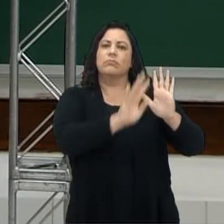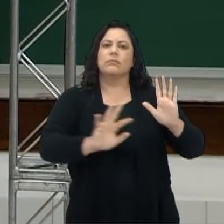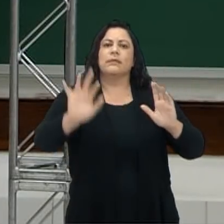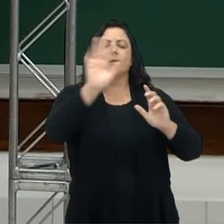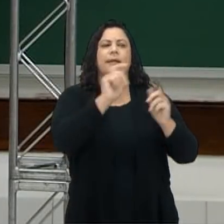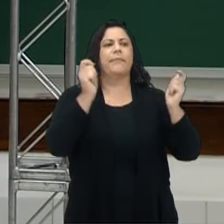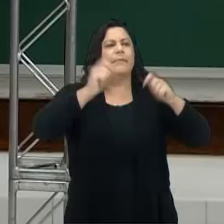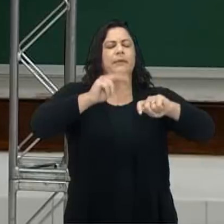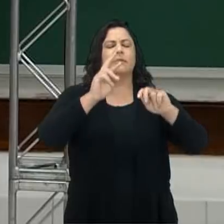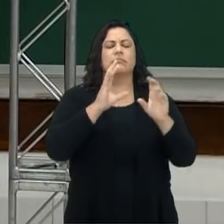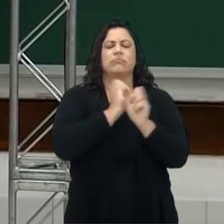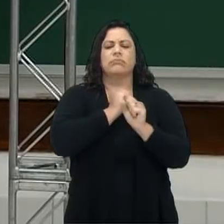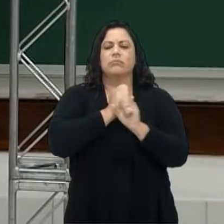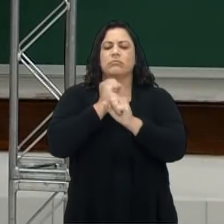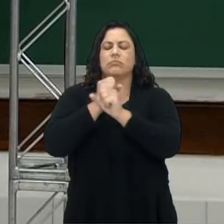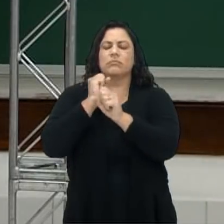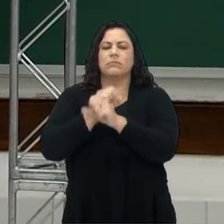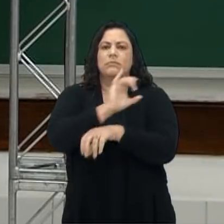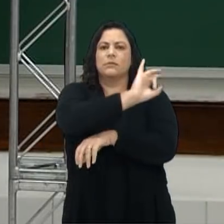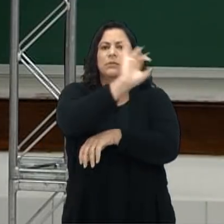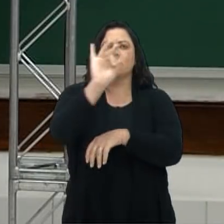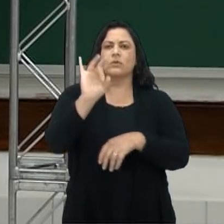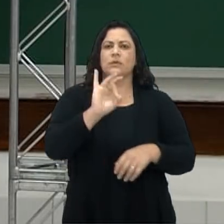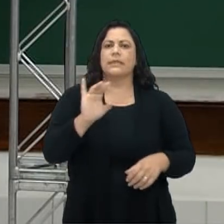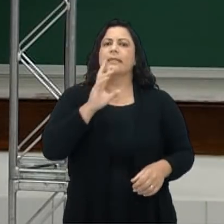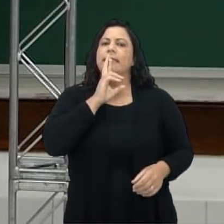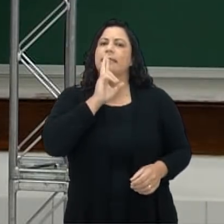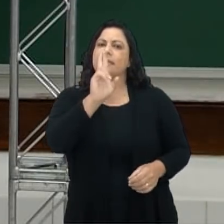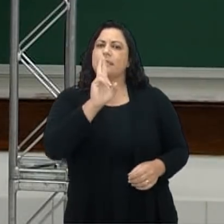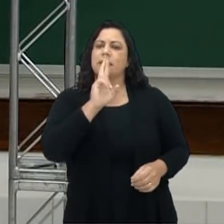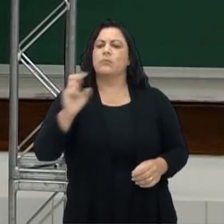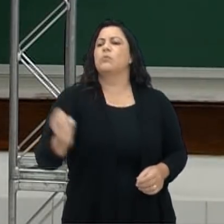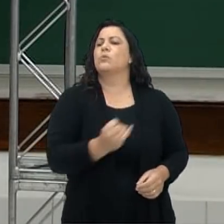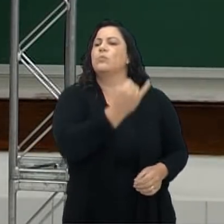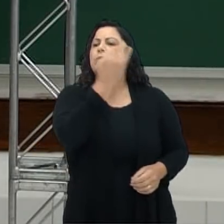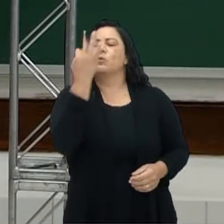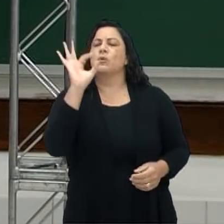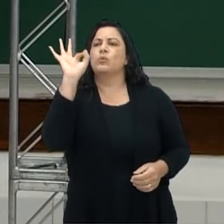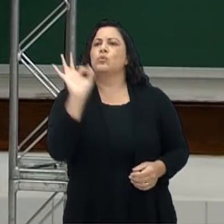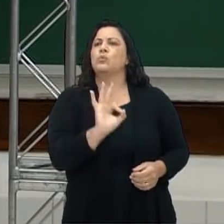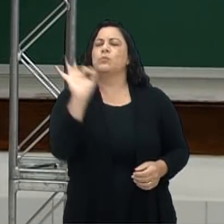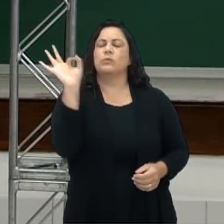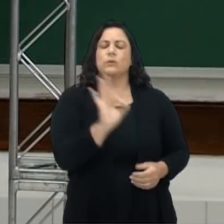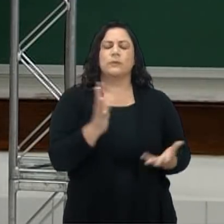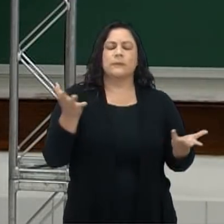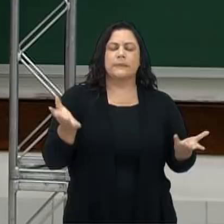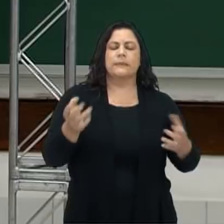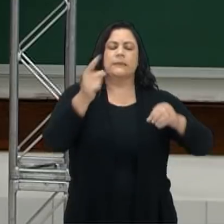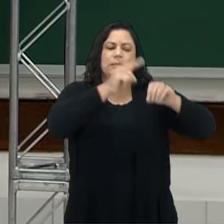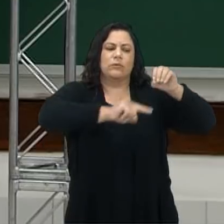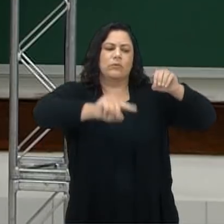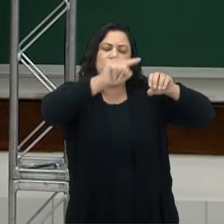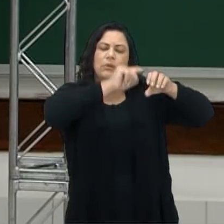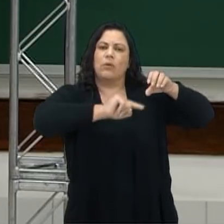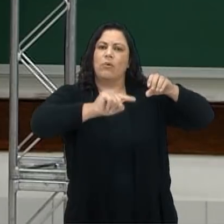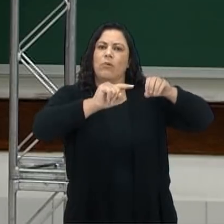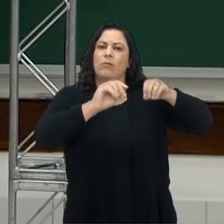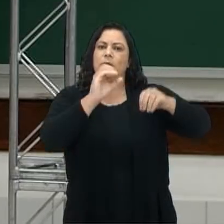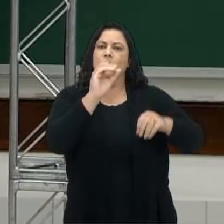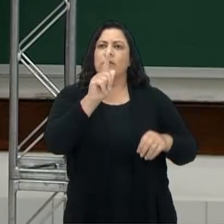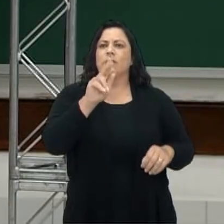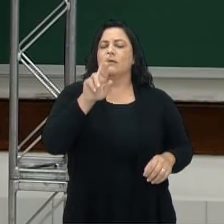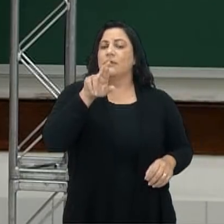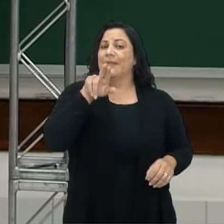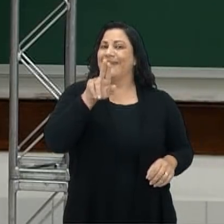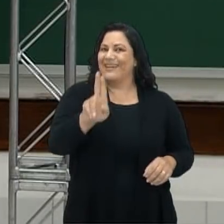Calculado o percentual de cada resposta, você vê esse percentual é quanto por cento do círculo. Aí você vai ter os graus, a medida em graus de cada setor,